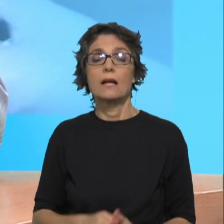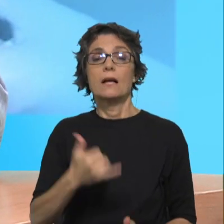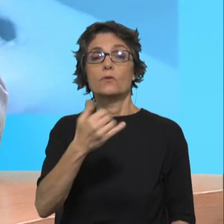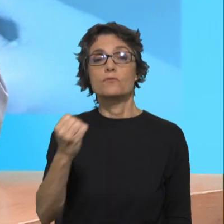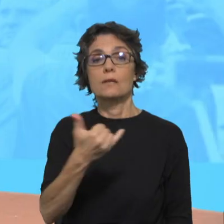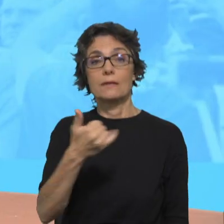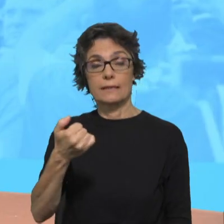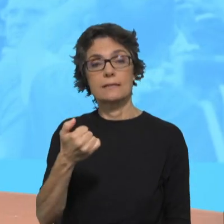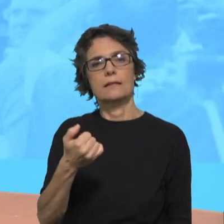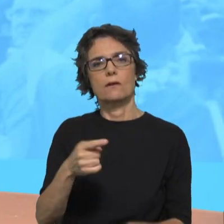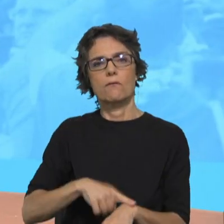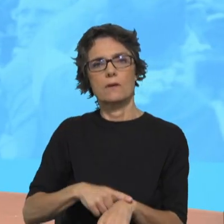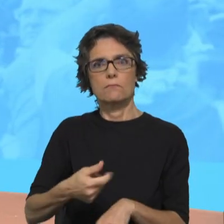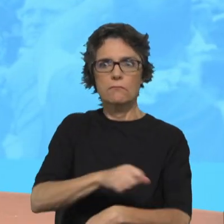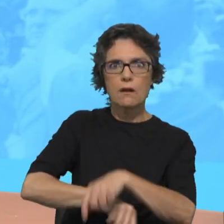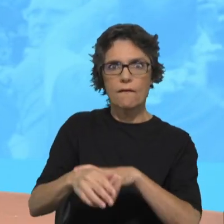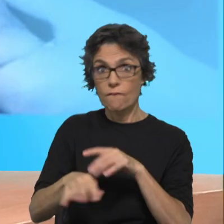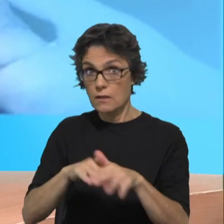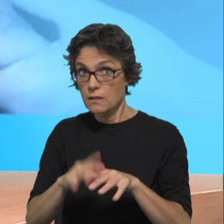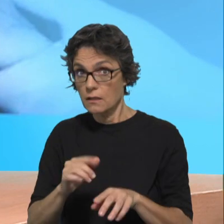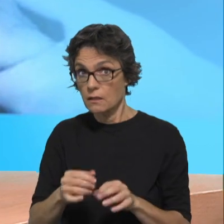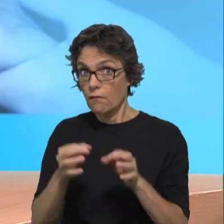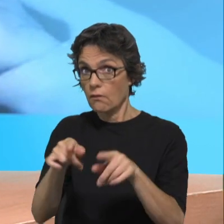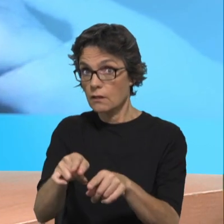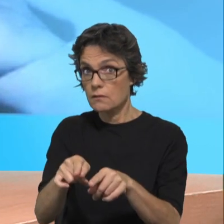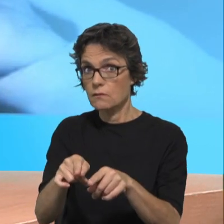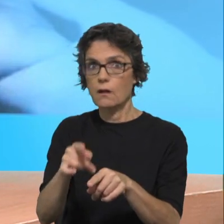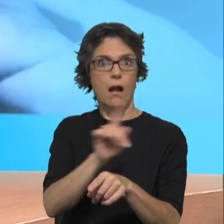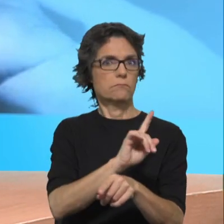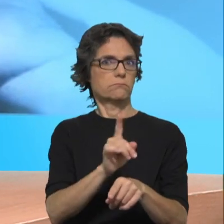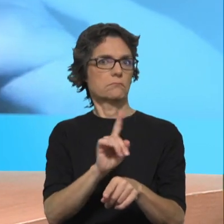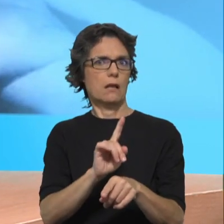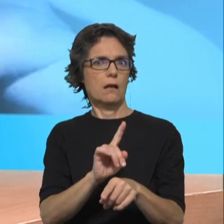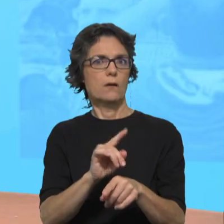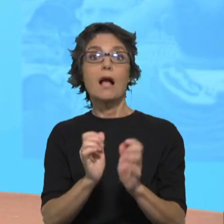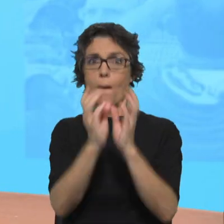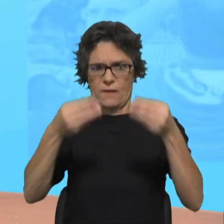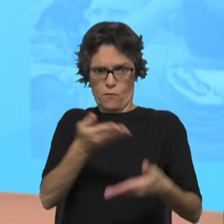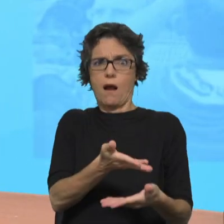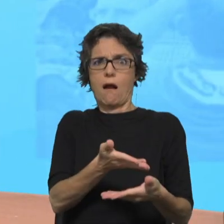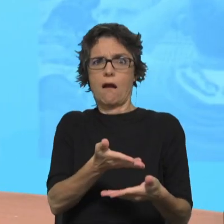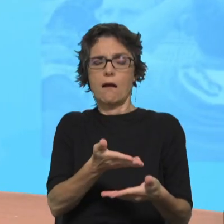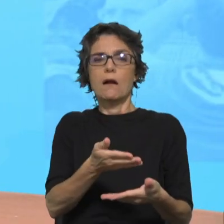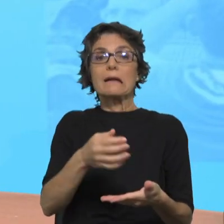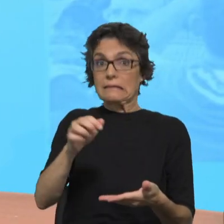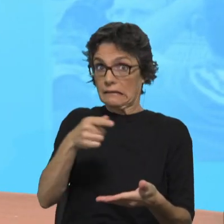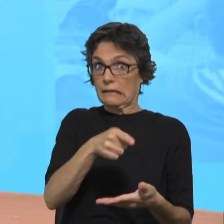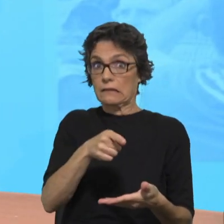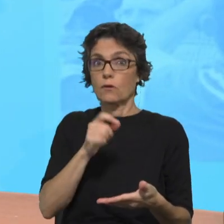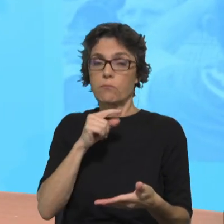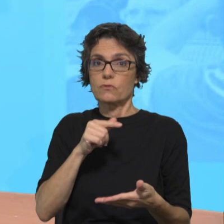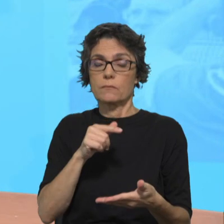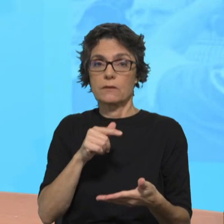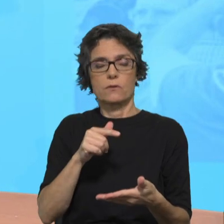de agir? Não. Remetemos para 2025. É porque há essa plataforma... exatamente, que vai propondo... E que baliza muito os